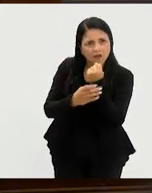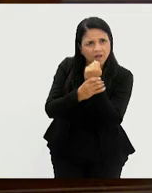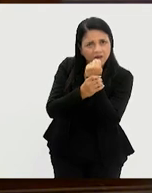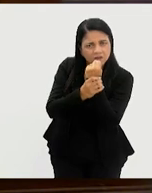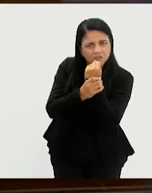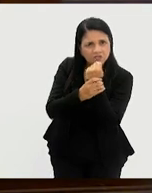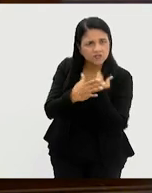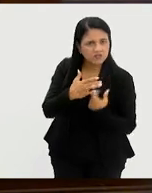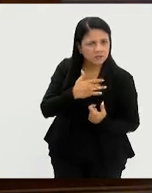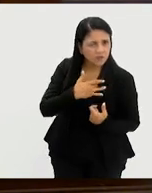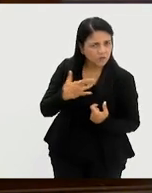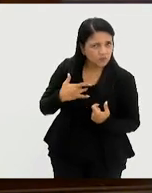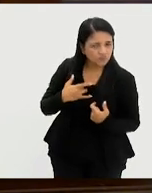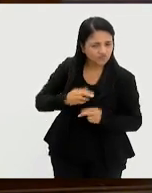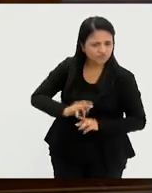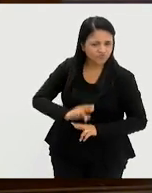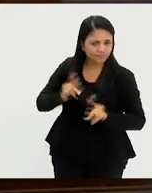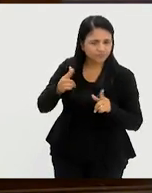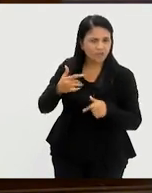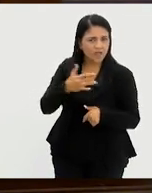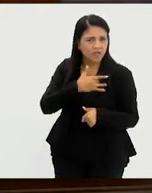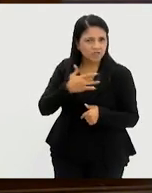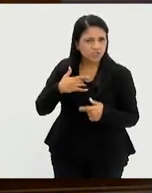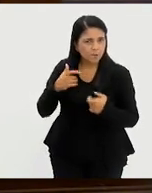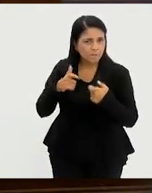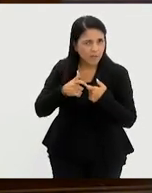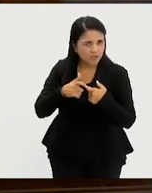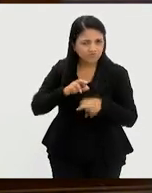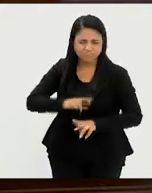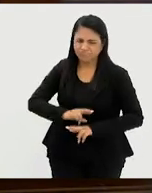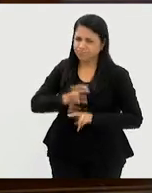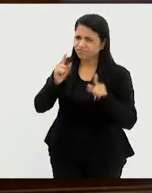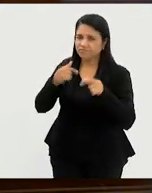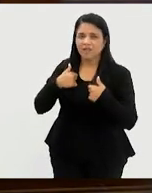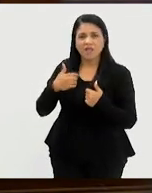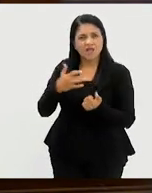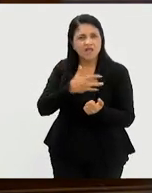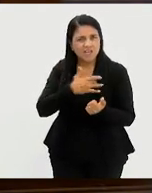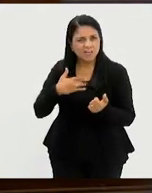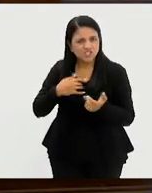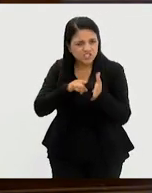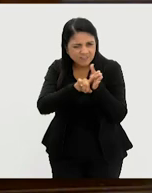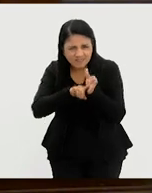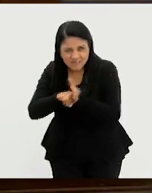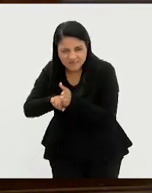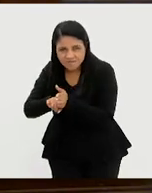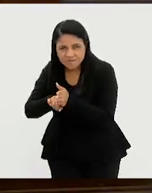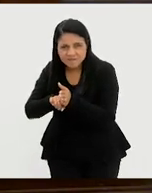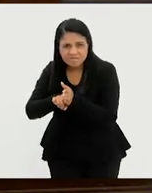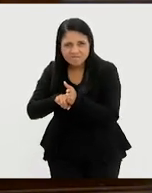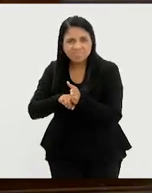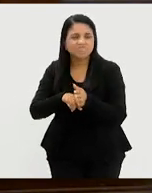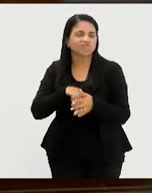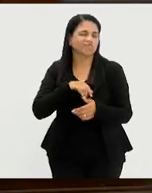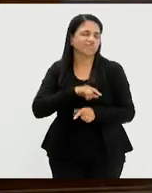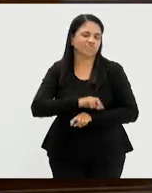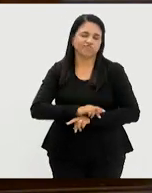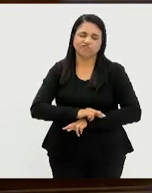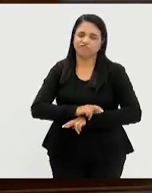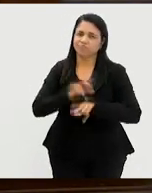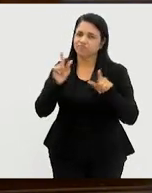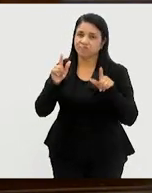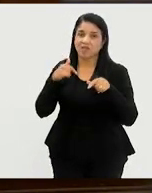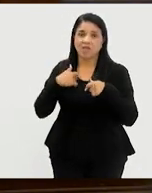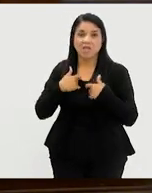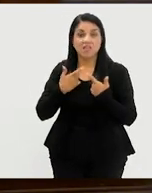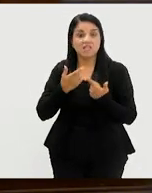saúde não é garantir médicos não é garantir exames não é garantir que a pessoa tenha condições hoje de terem